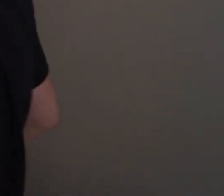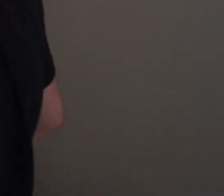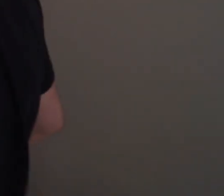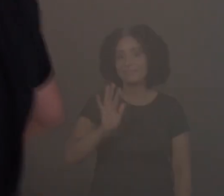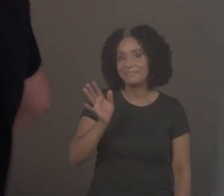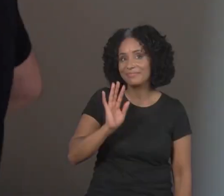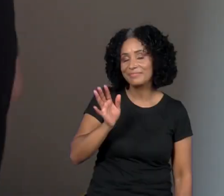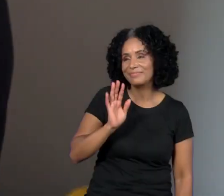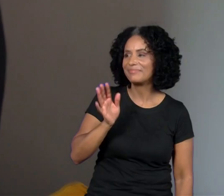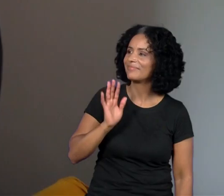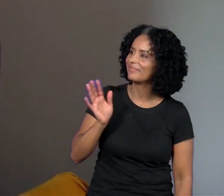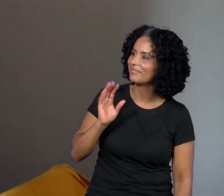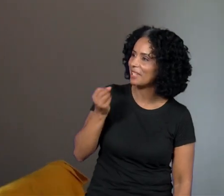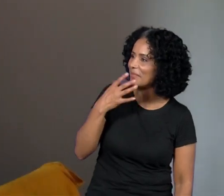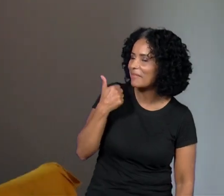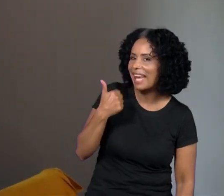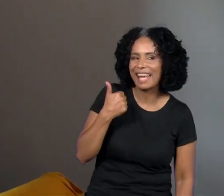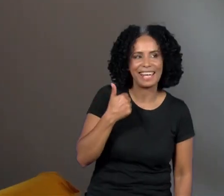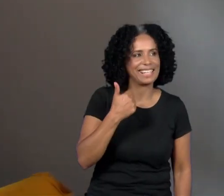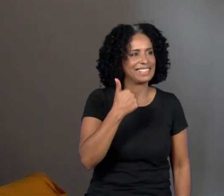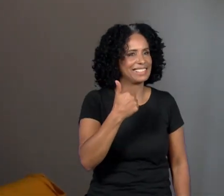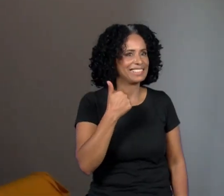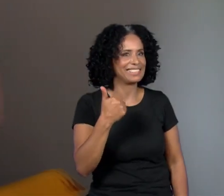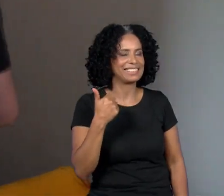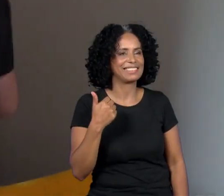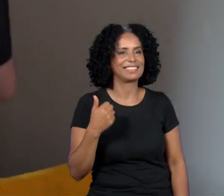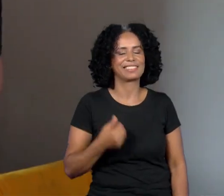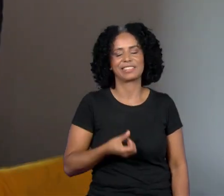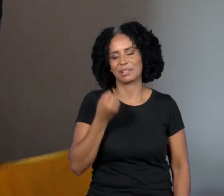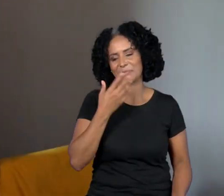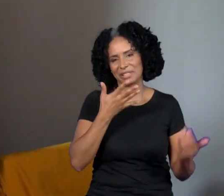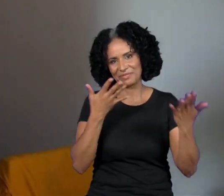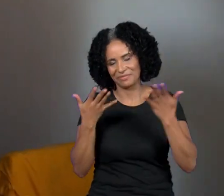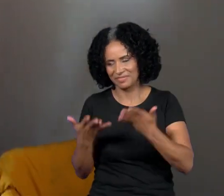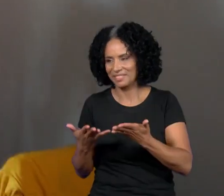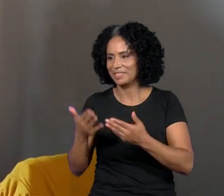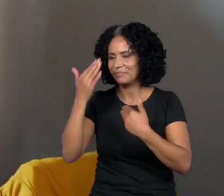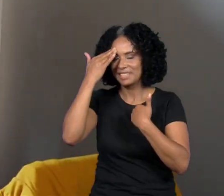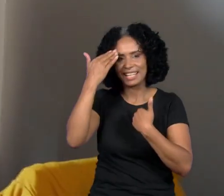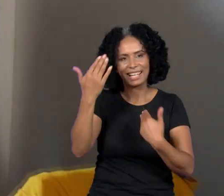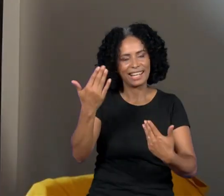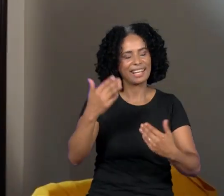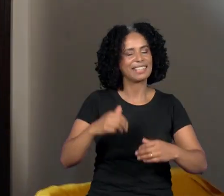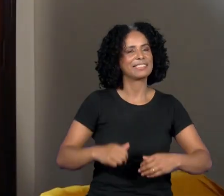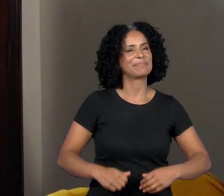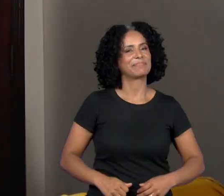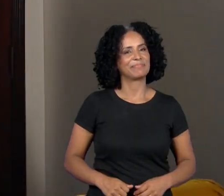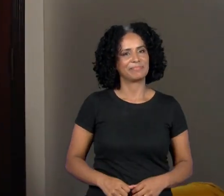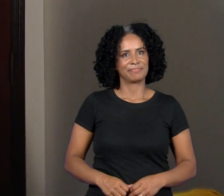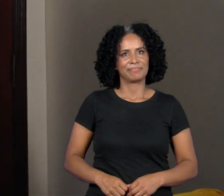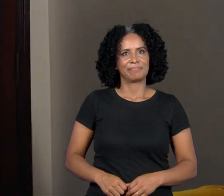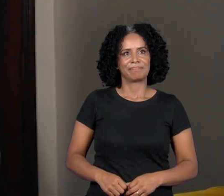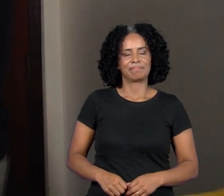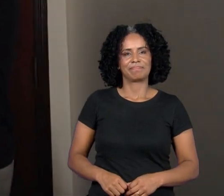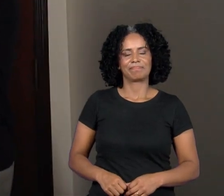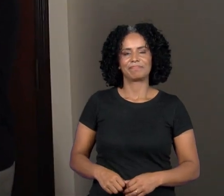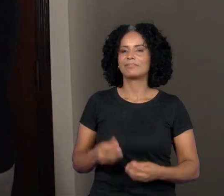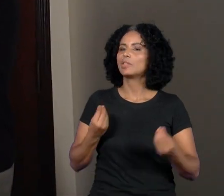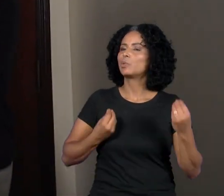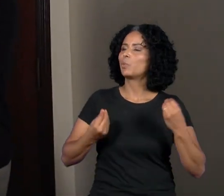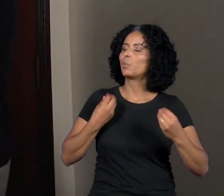Olá! Olá! E aí, tudo bem? Tudo bom? Tudo bom. Seja bem-vindo. Obrigado. E aí, como é que estão